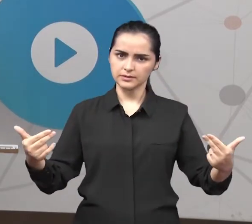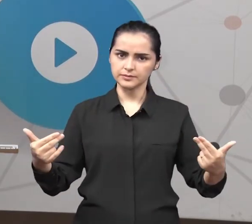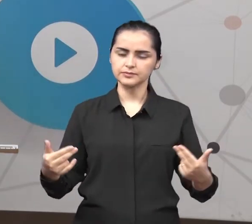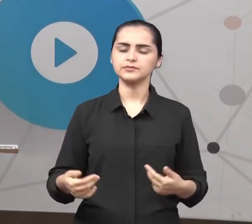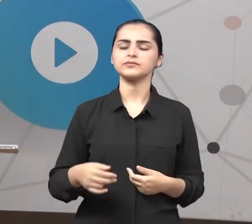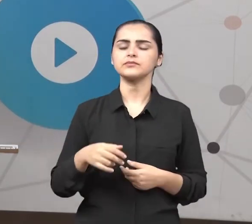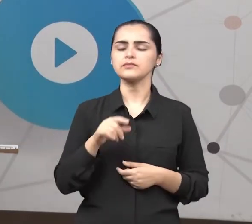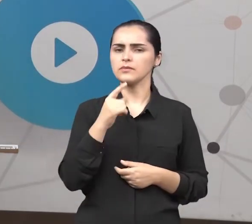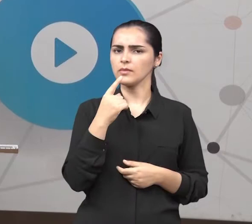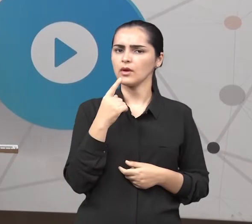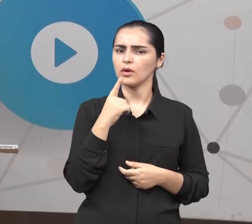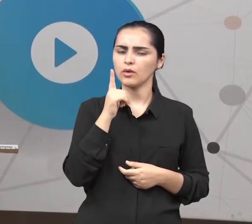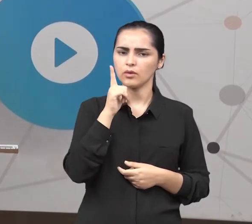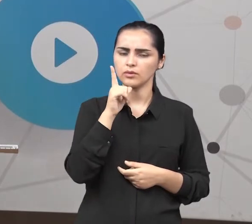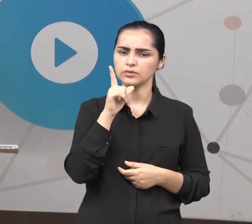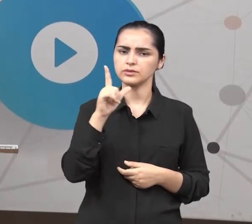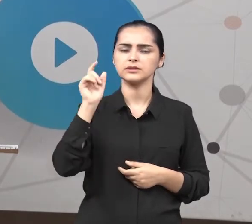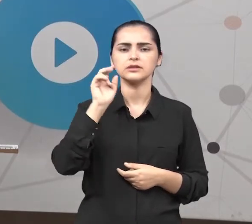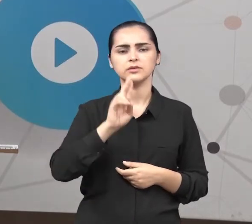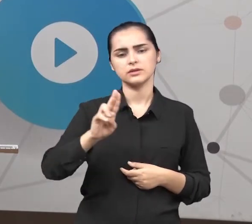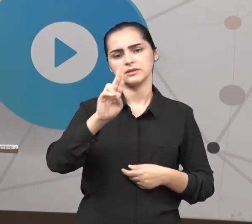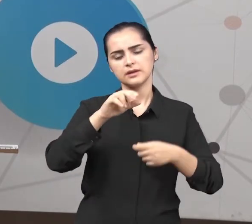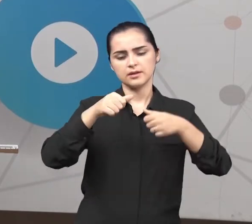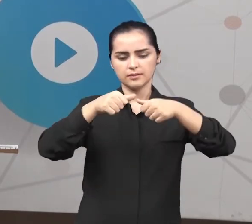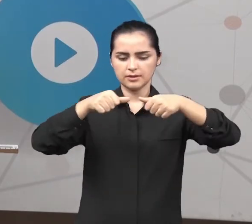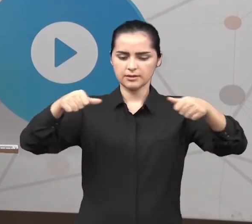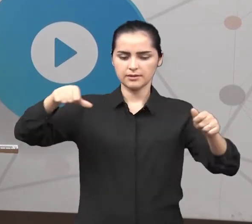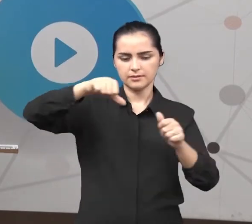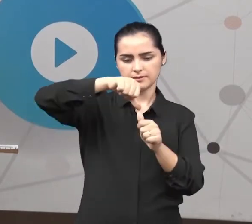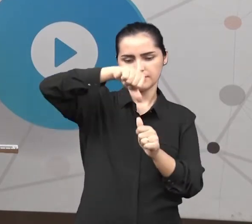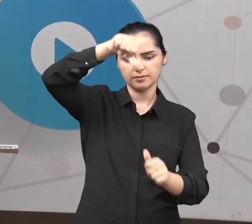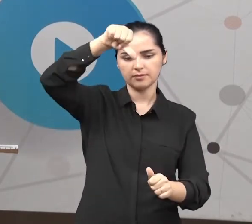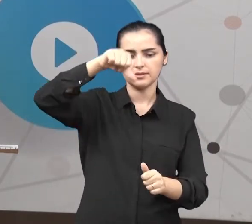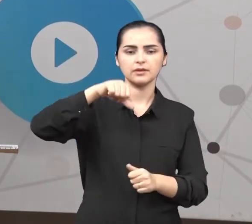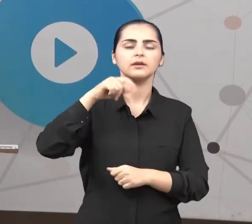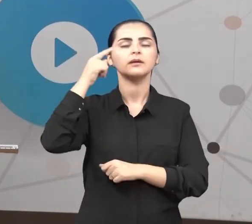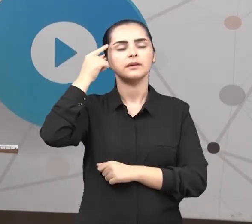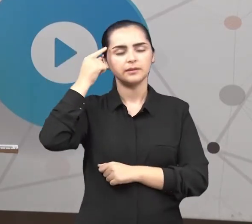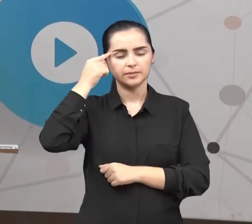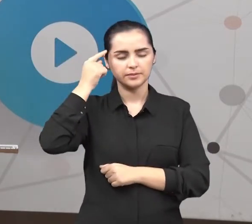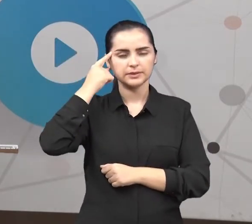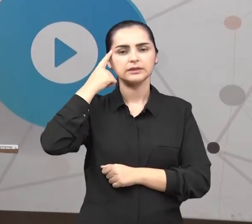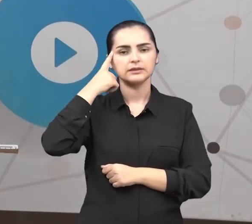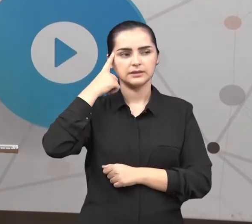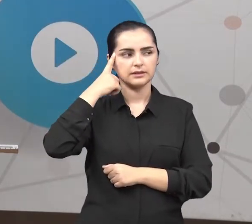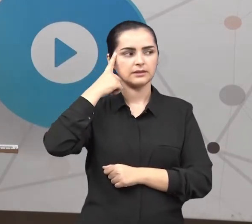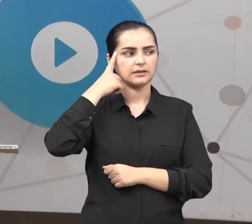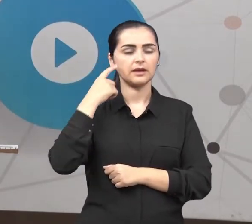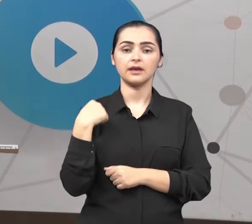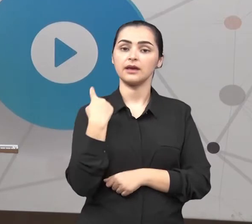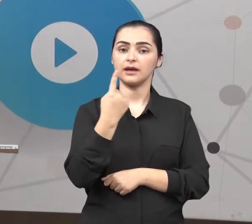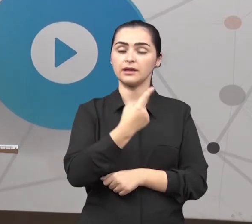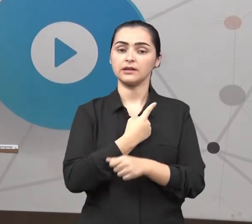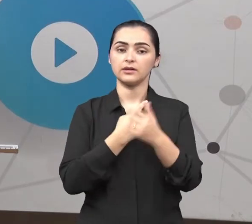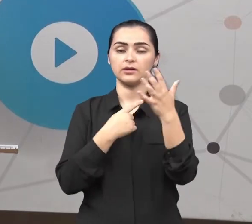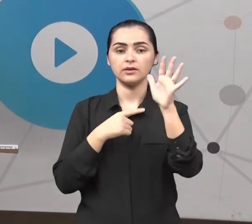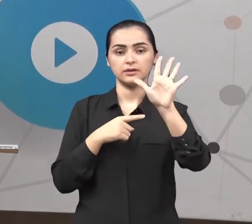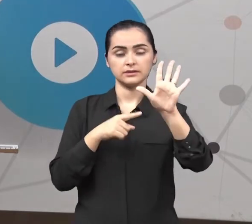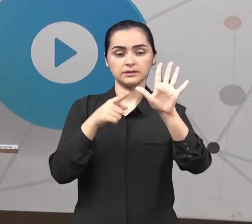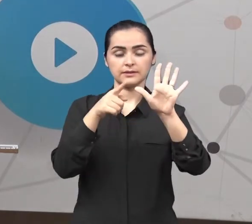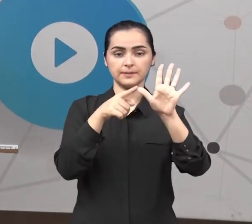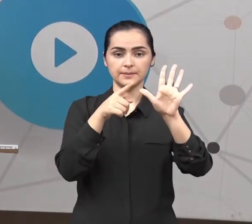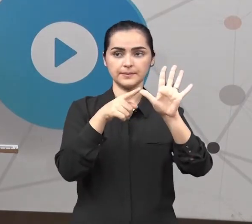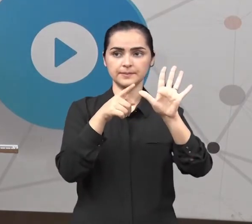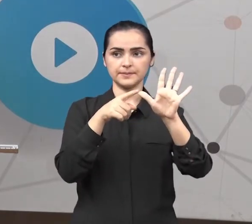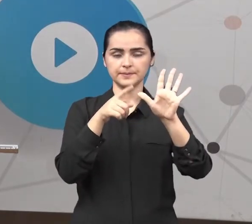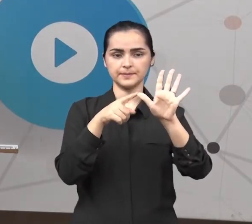que nós podemos usar para medir, imagine só, é a nossa